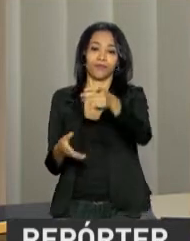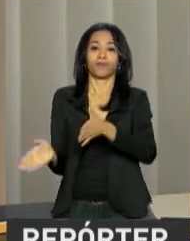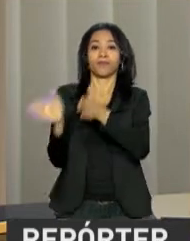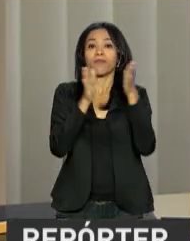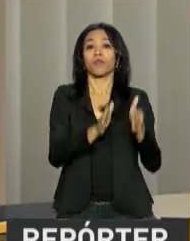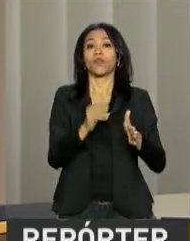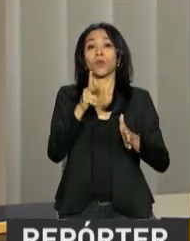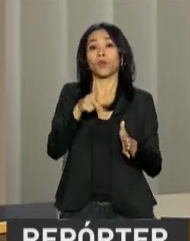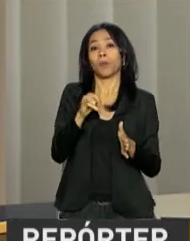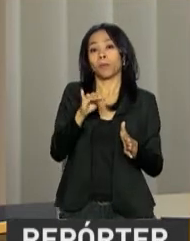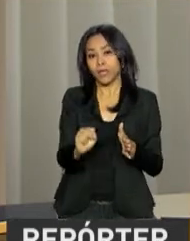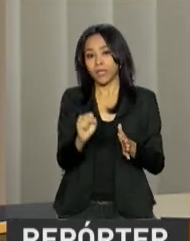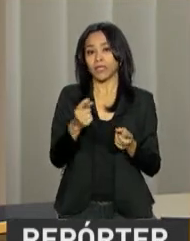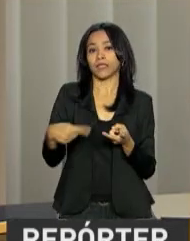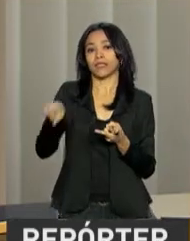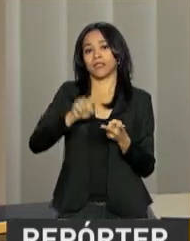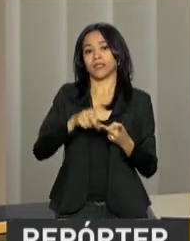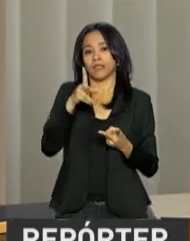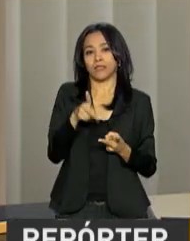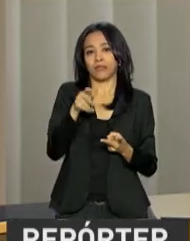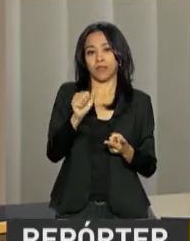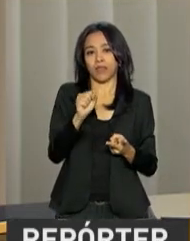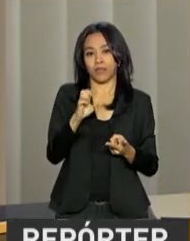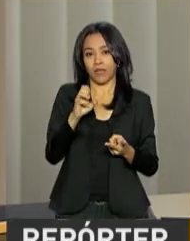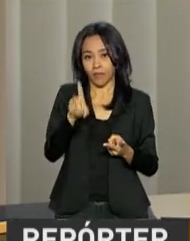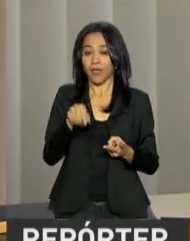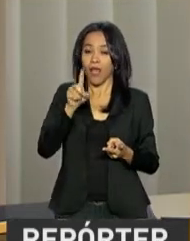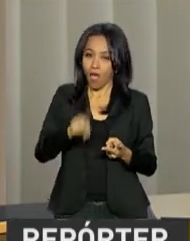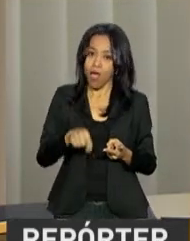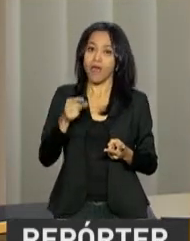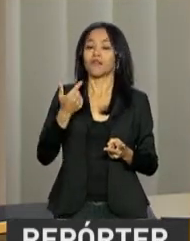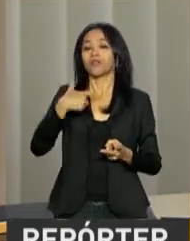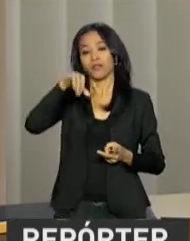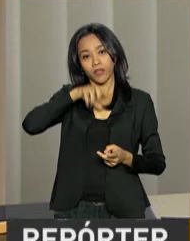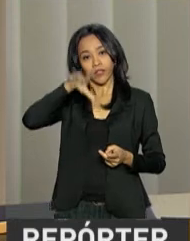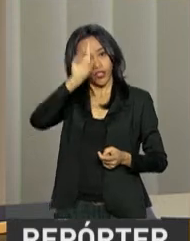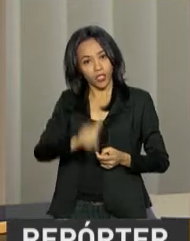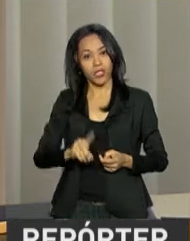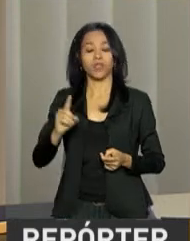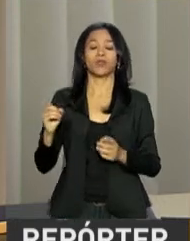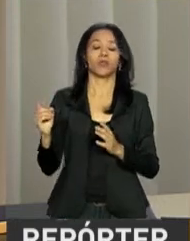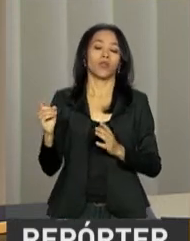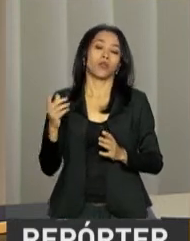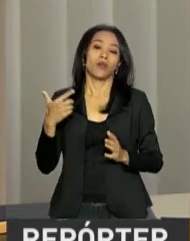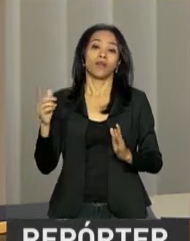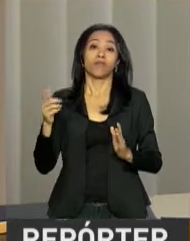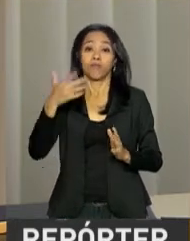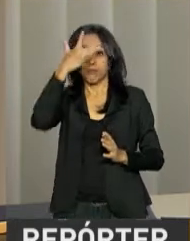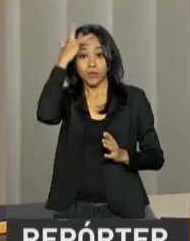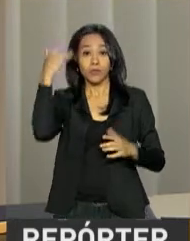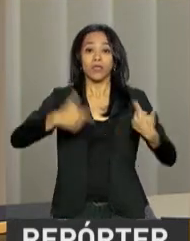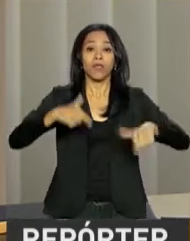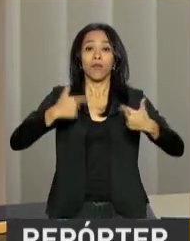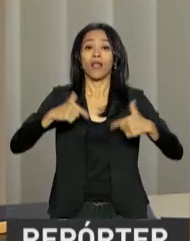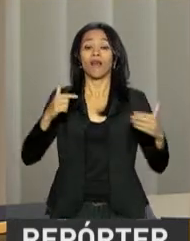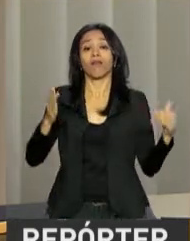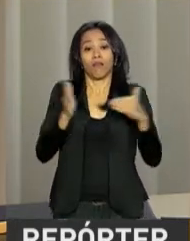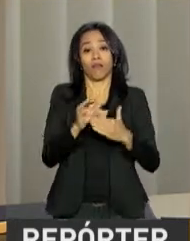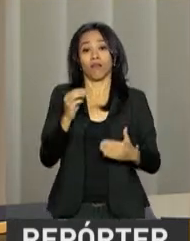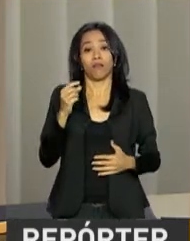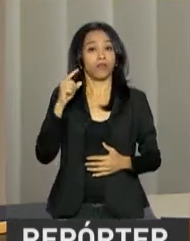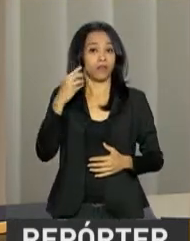é destinado aos trabalhadores que em 2016 trabalhou por pelo menos 30 dias e recebeu em média até dois salários mínimos